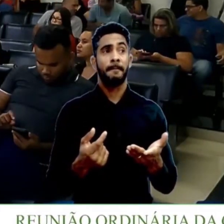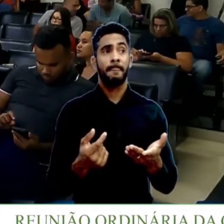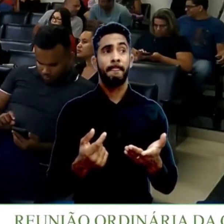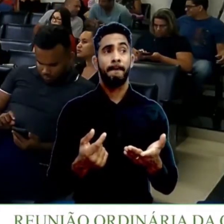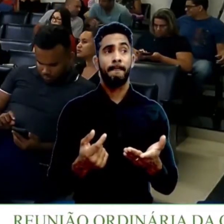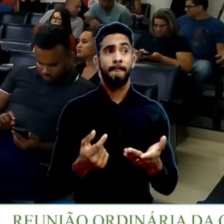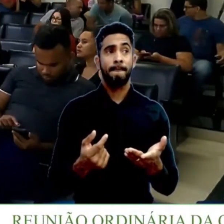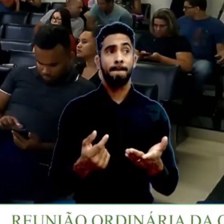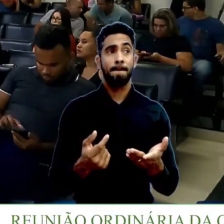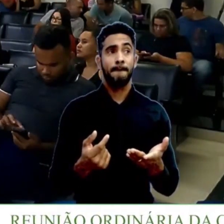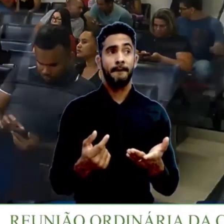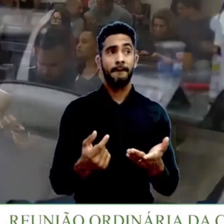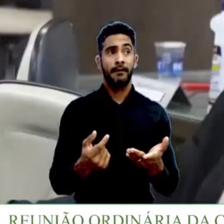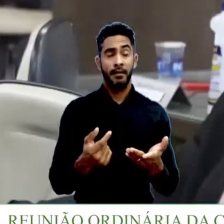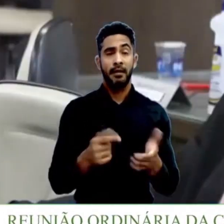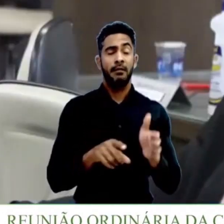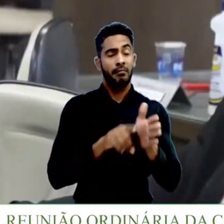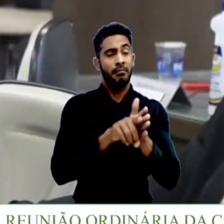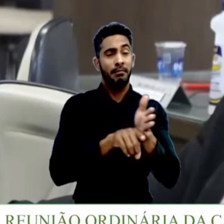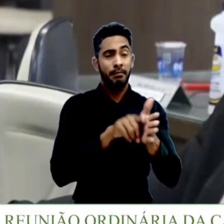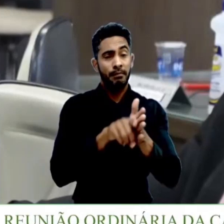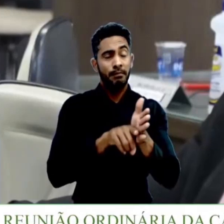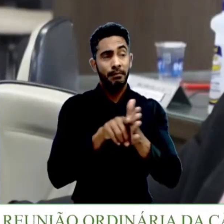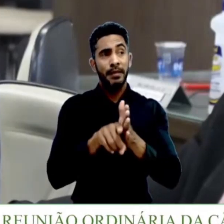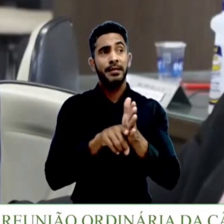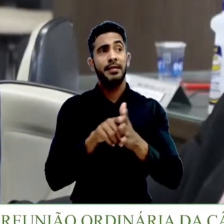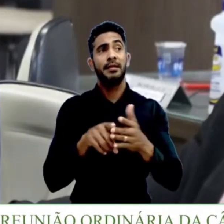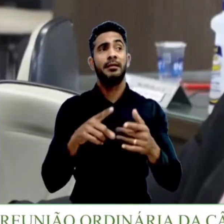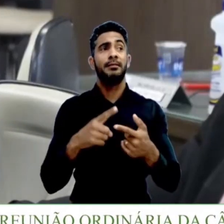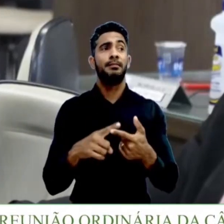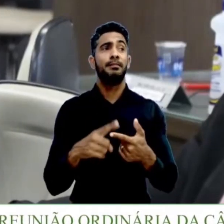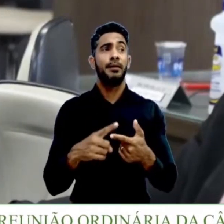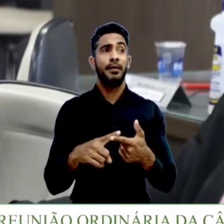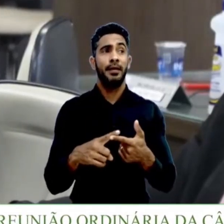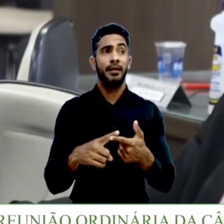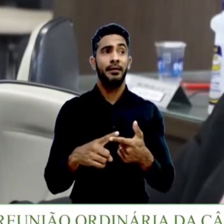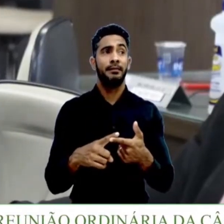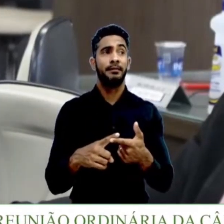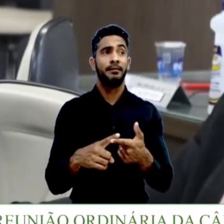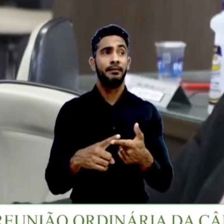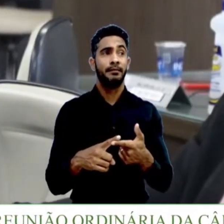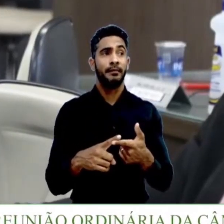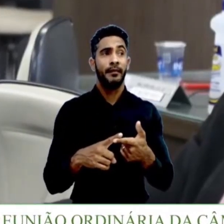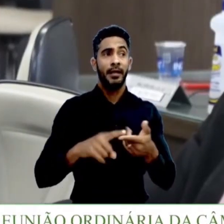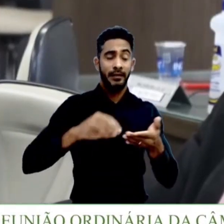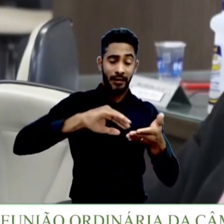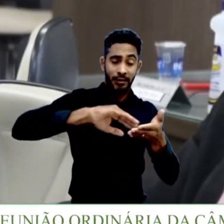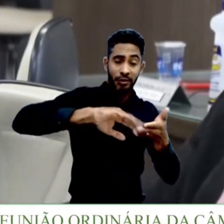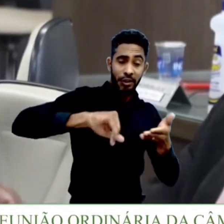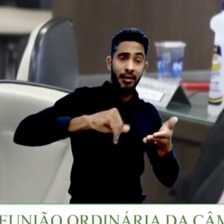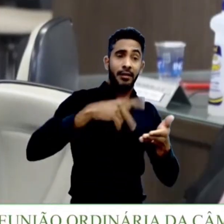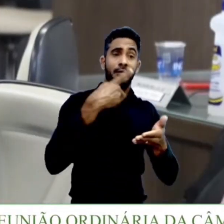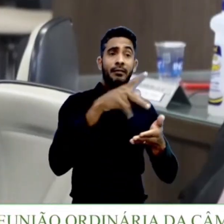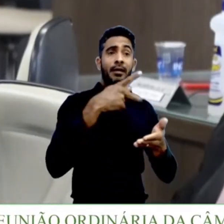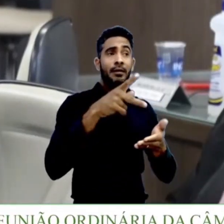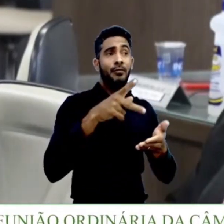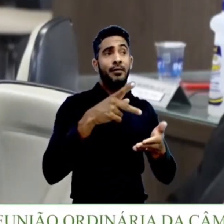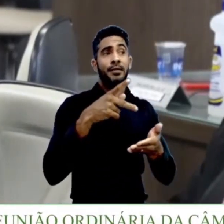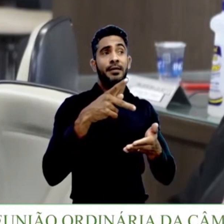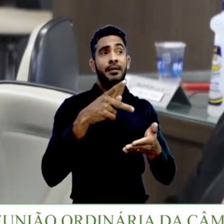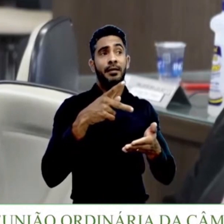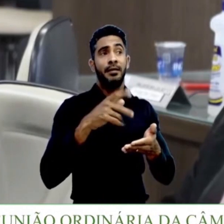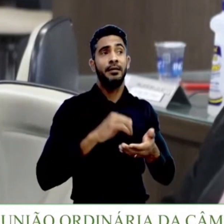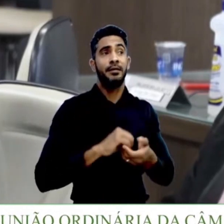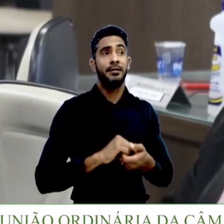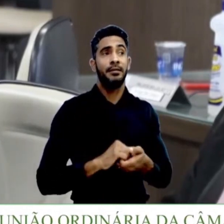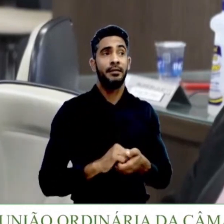estarmos investigando isso aí, porque isso aí é como se estivesse tirando uma coisa, para não falar uma palavra mais